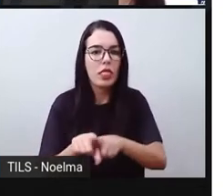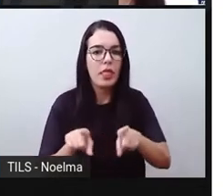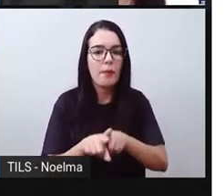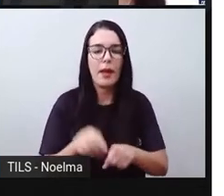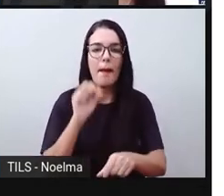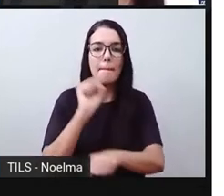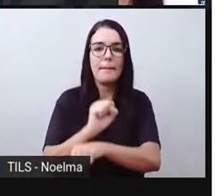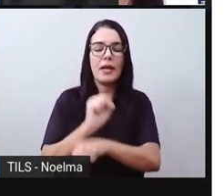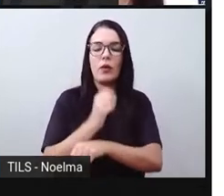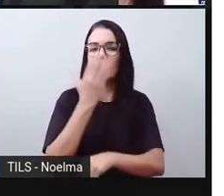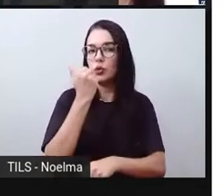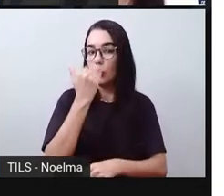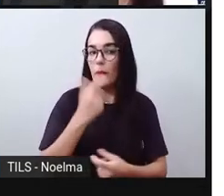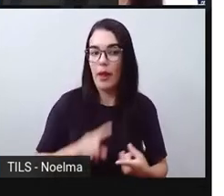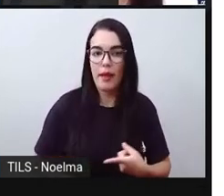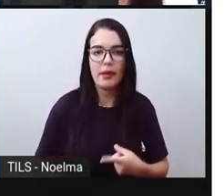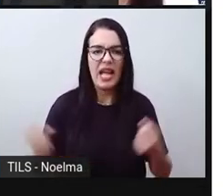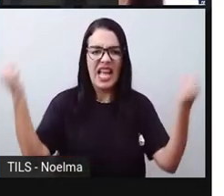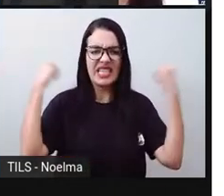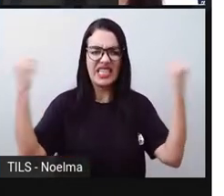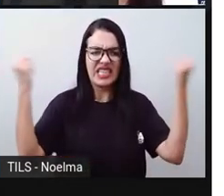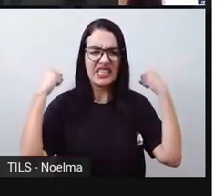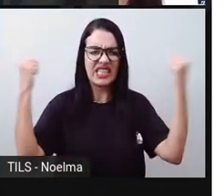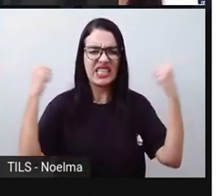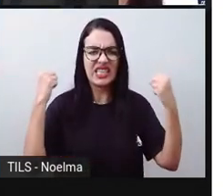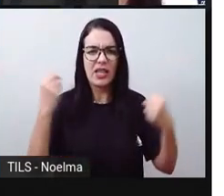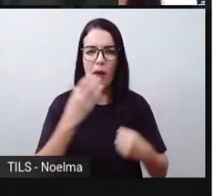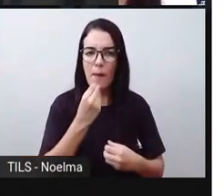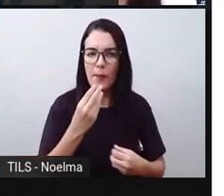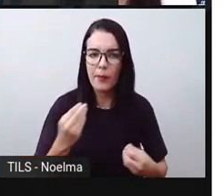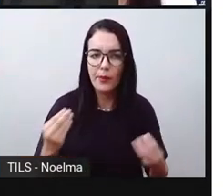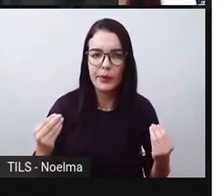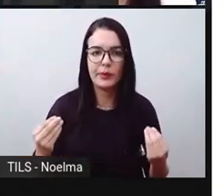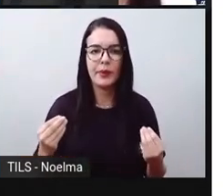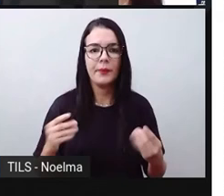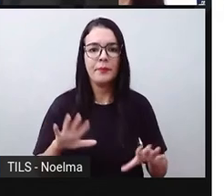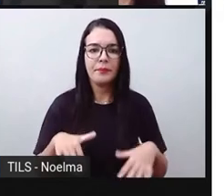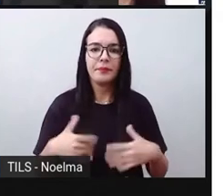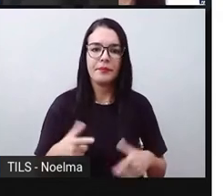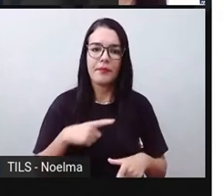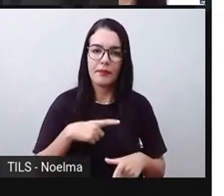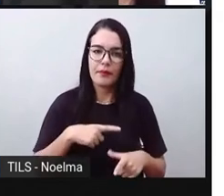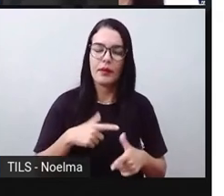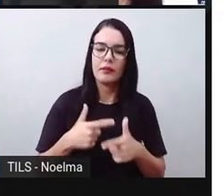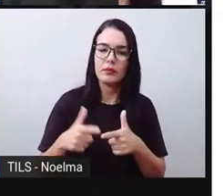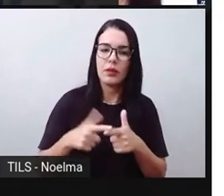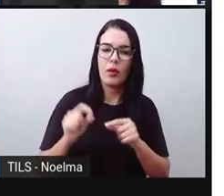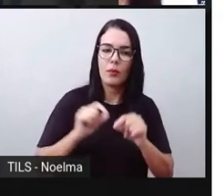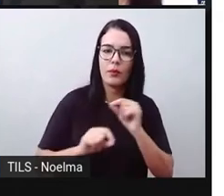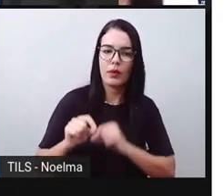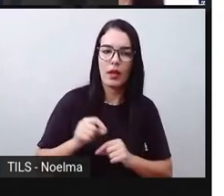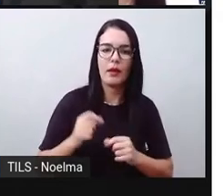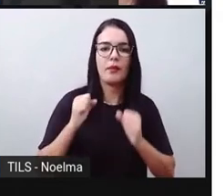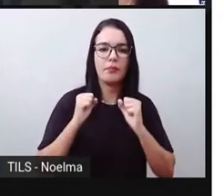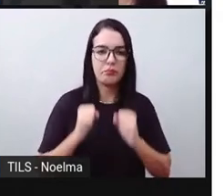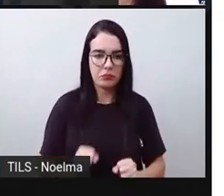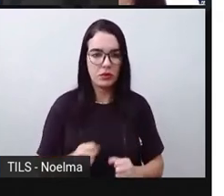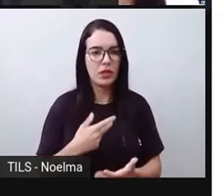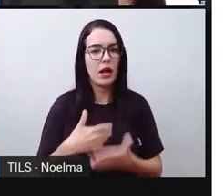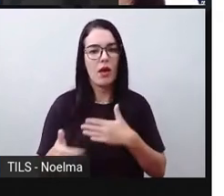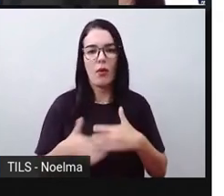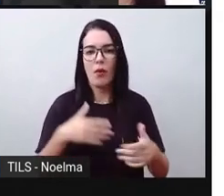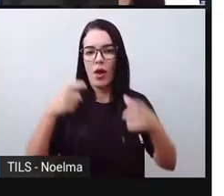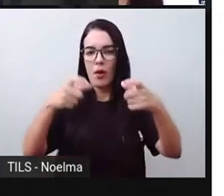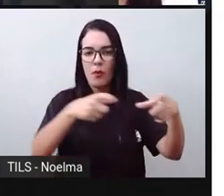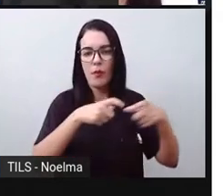excessivos. Está na rotina de quem é portador desse transtorno alimentar. Esses comportamentos podem ocorrer em qualquer